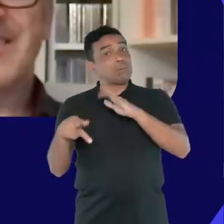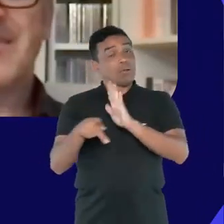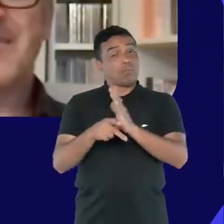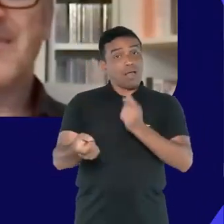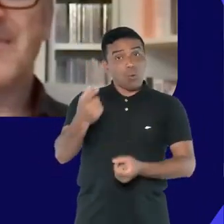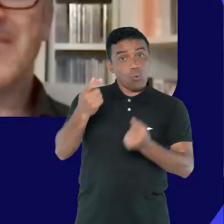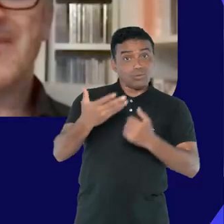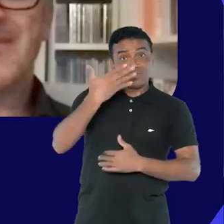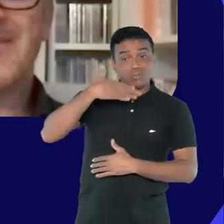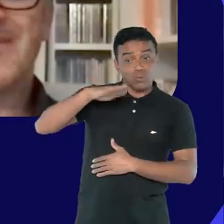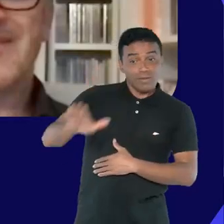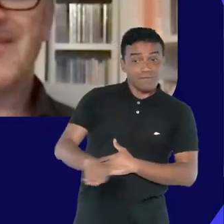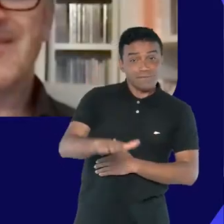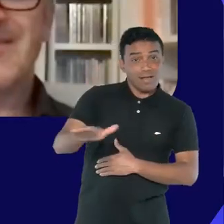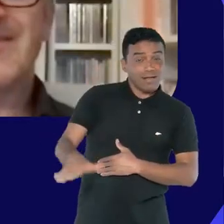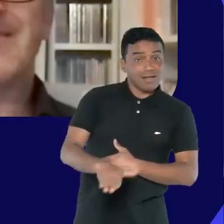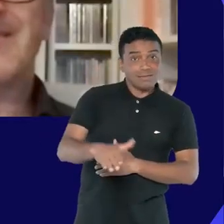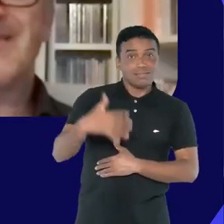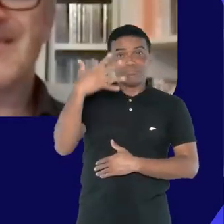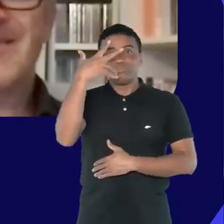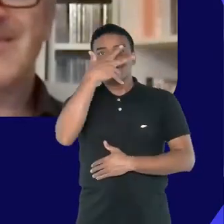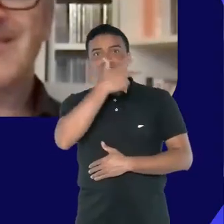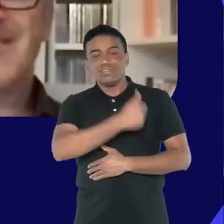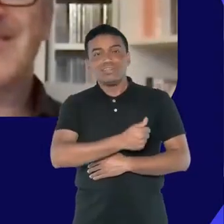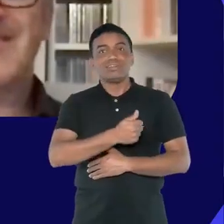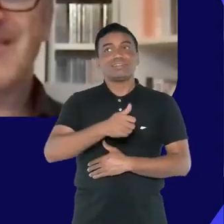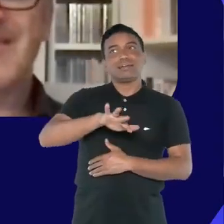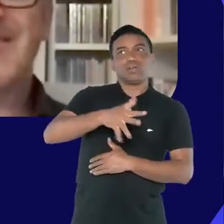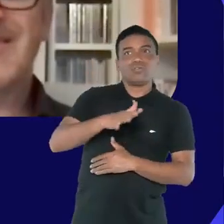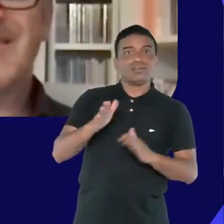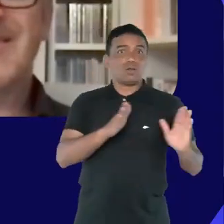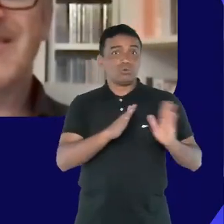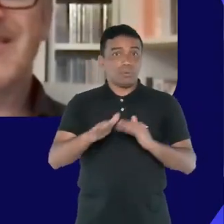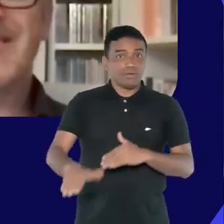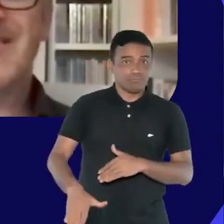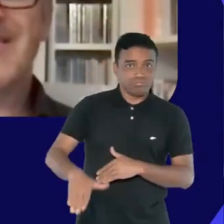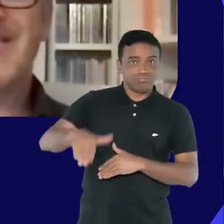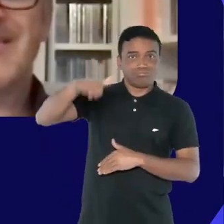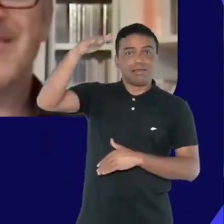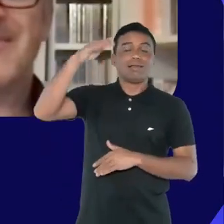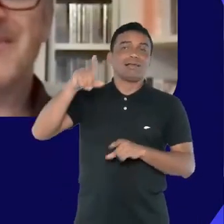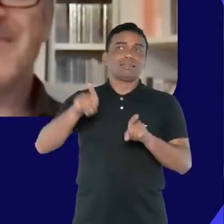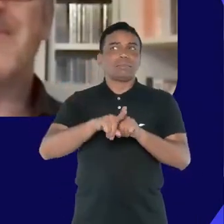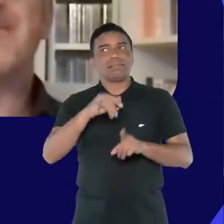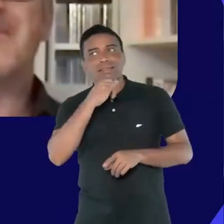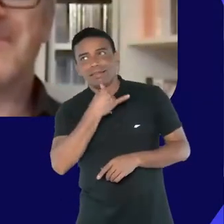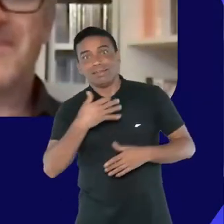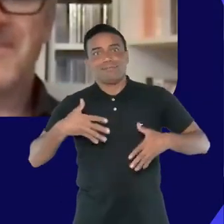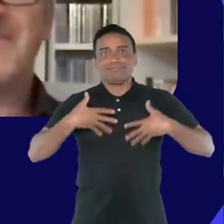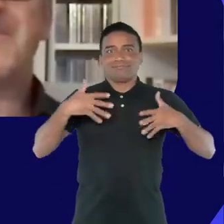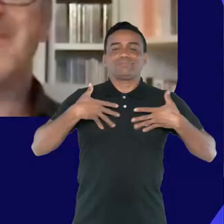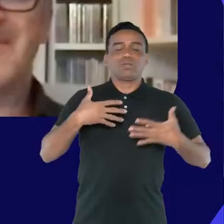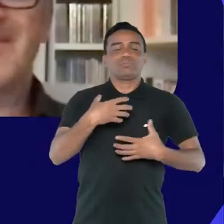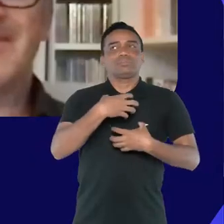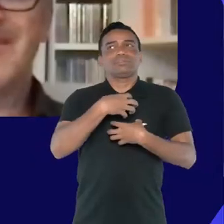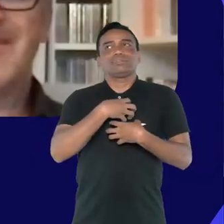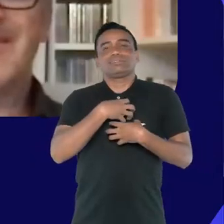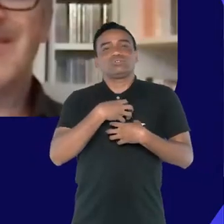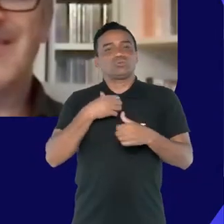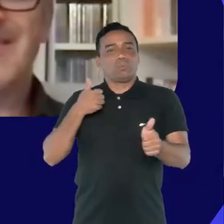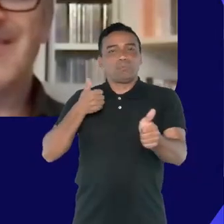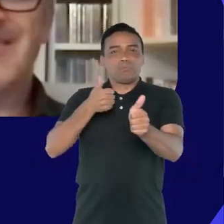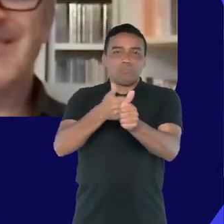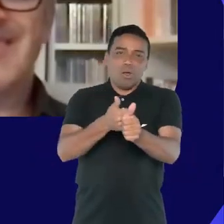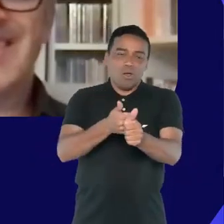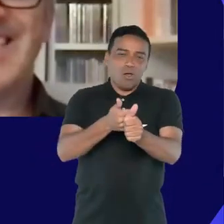Seu fundo é composto por um banner em tons de azul e verde, estampado com a logomarca do Sempre um Papo. No segundo retângulo está José Luiz